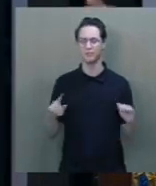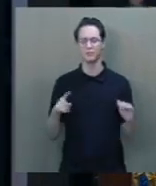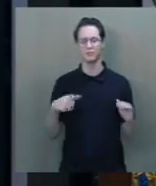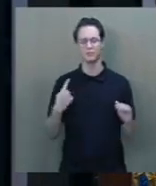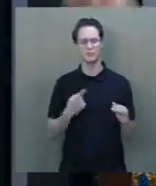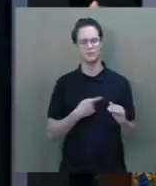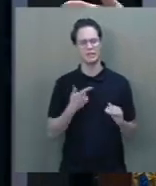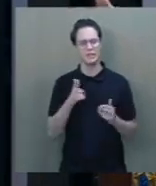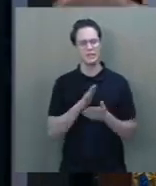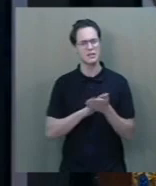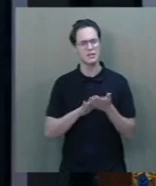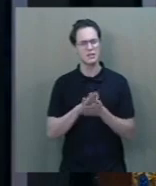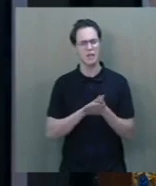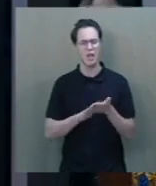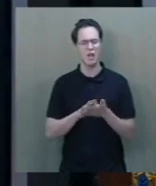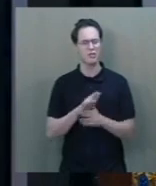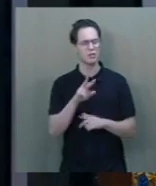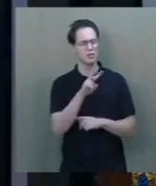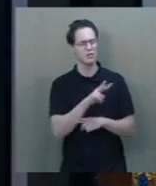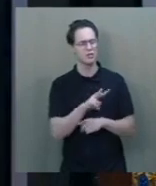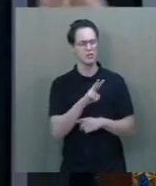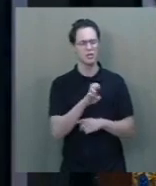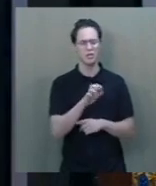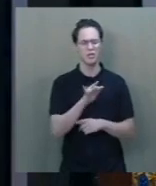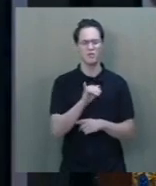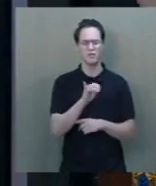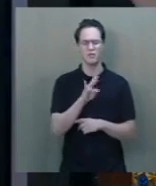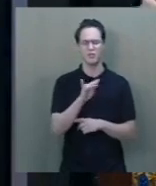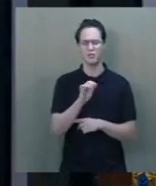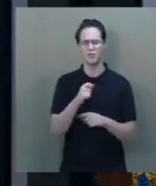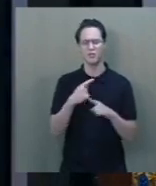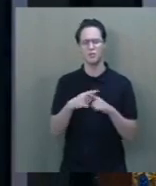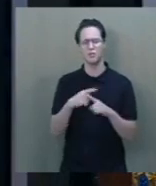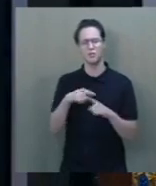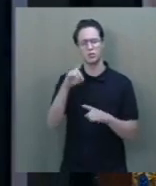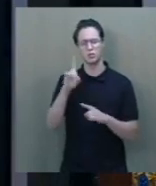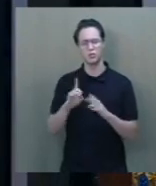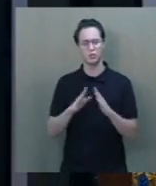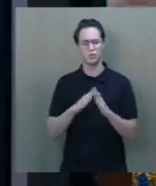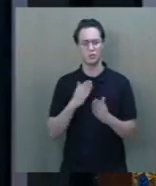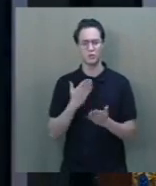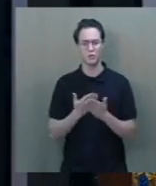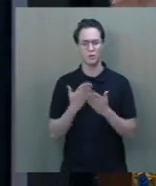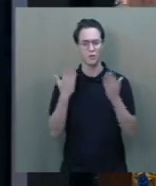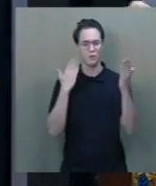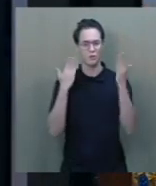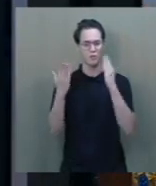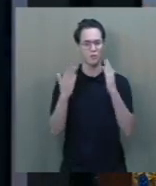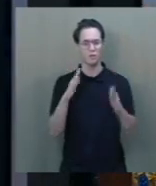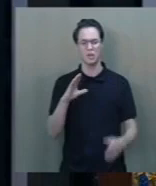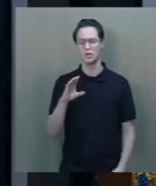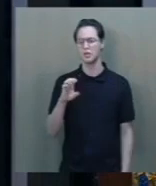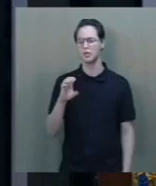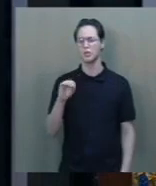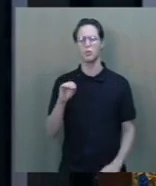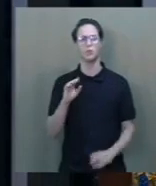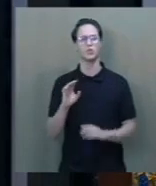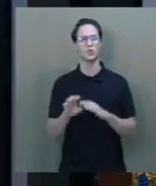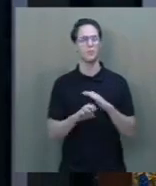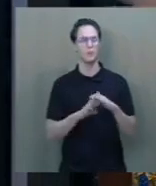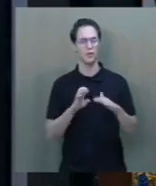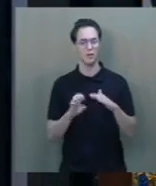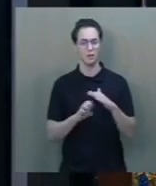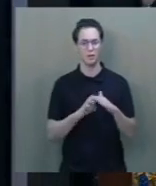técnico de gerência, de eficiência, pois o diretor de uma escola é como se fosse o CEO de uma micro e pequena